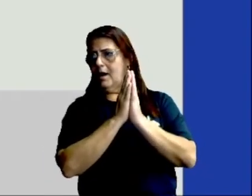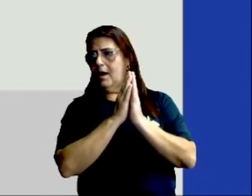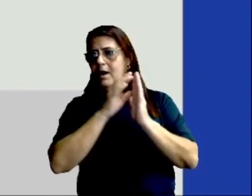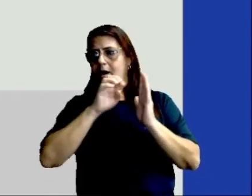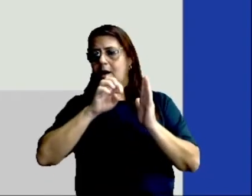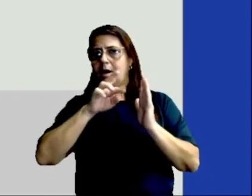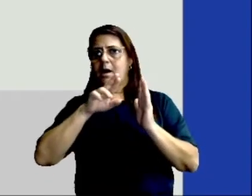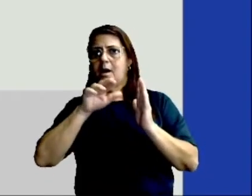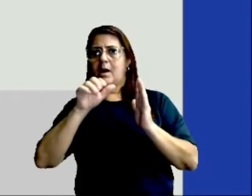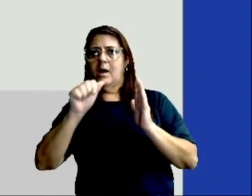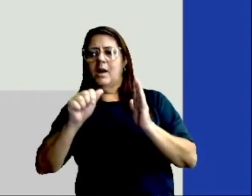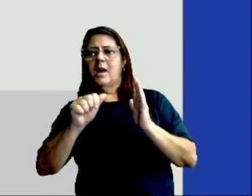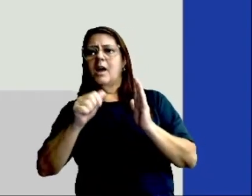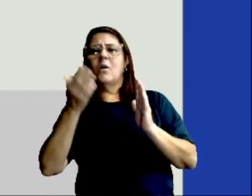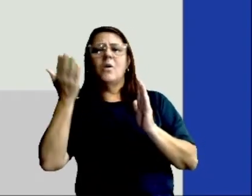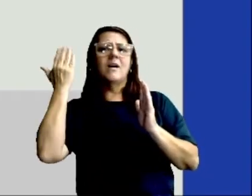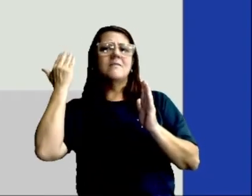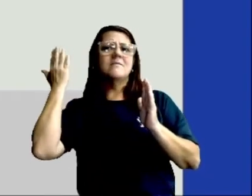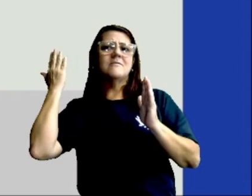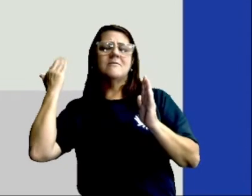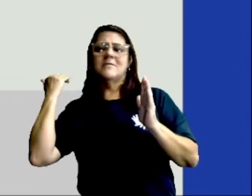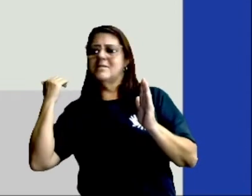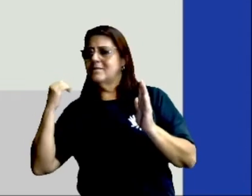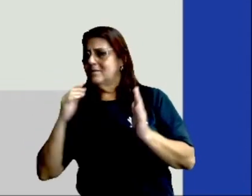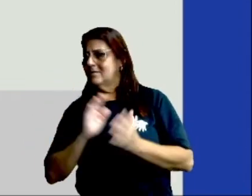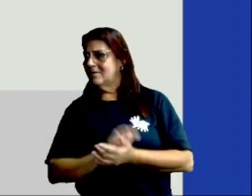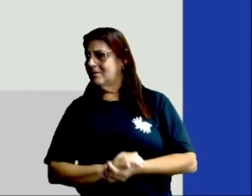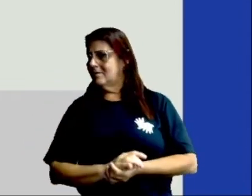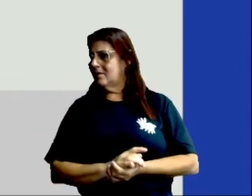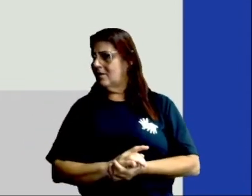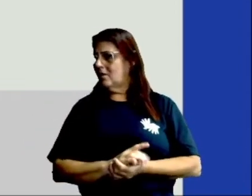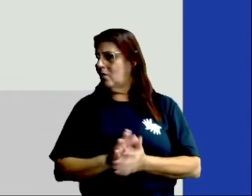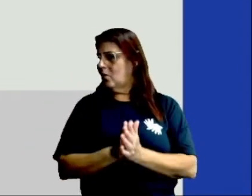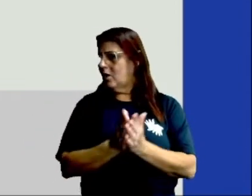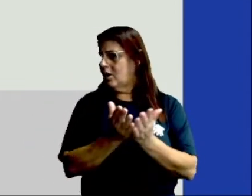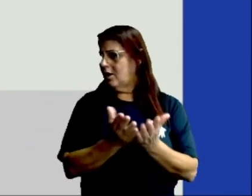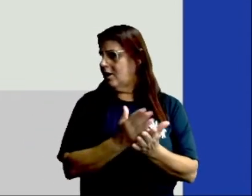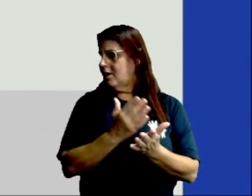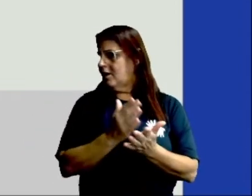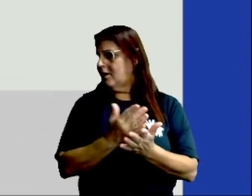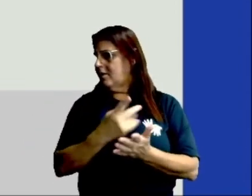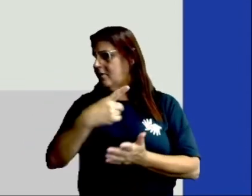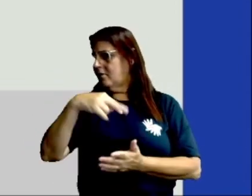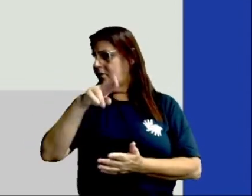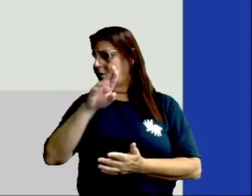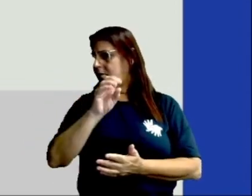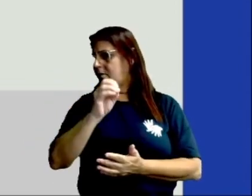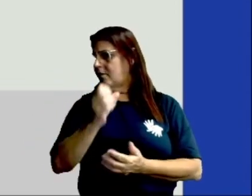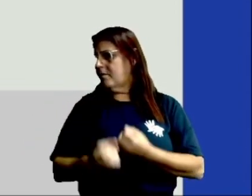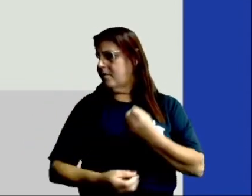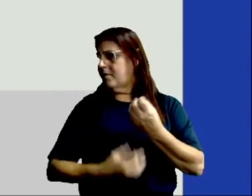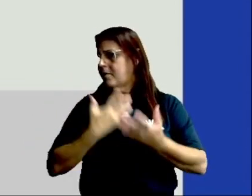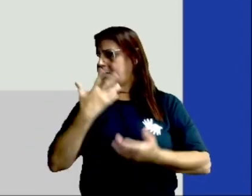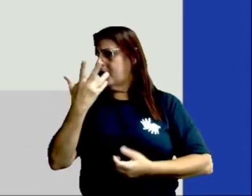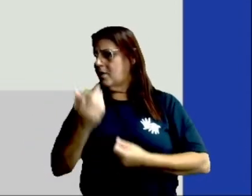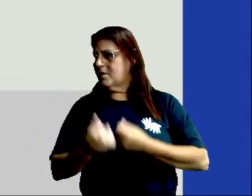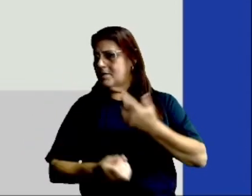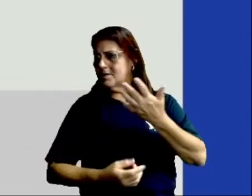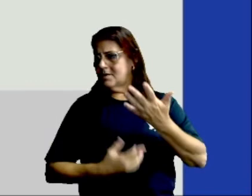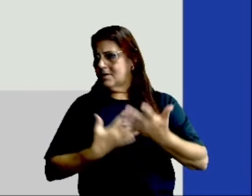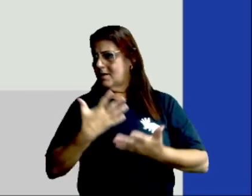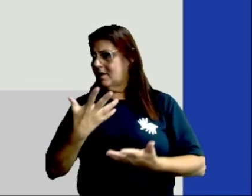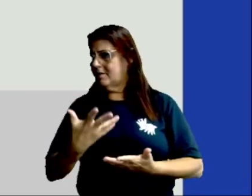livro, de Felipe Chaves, ilustrações de Elane Oliveira. E faz parte da coleção Paique,